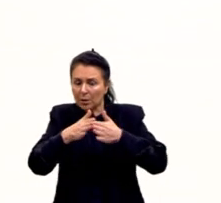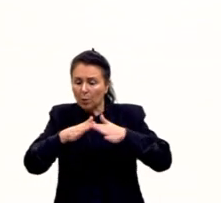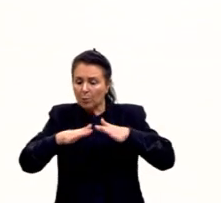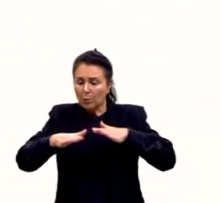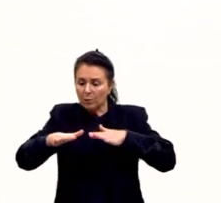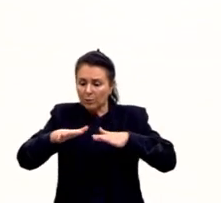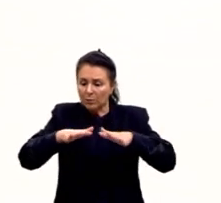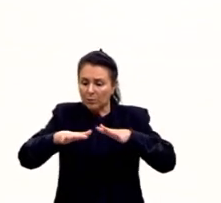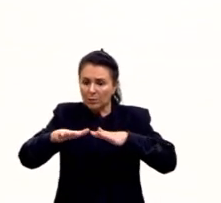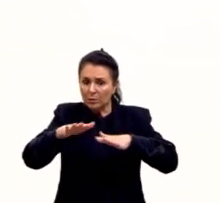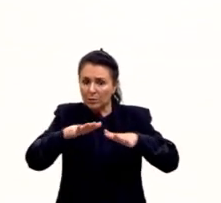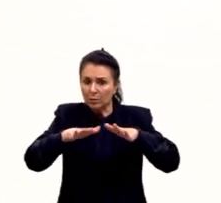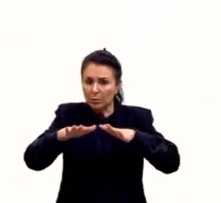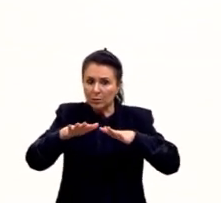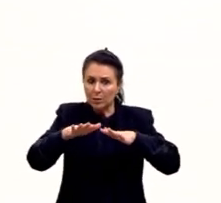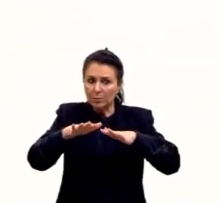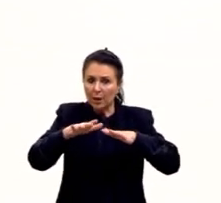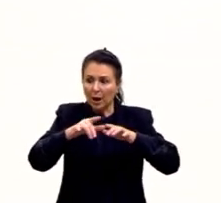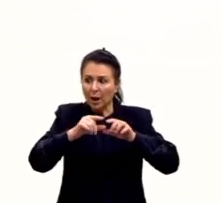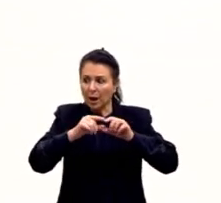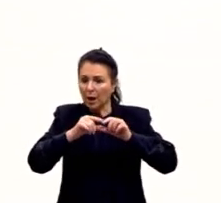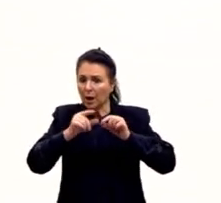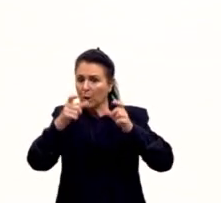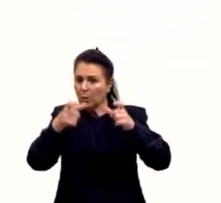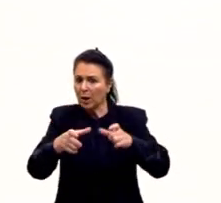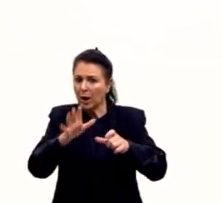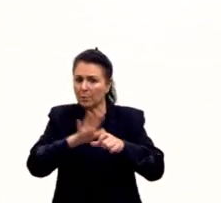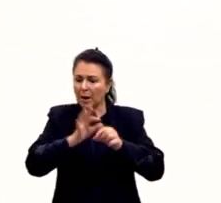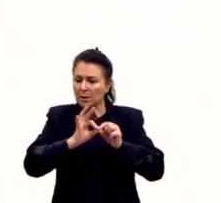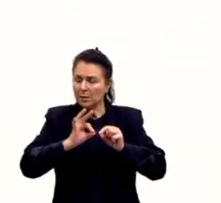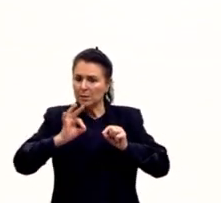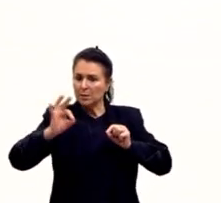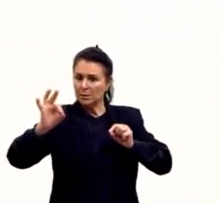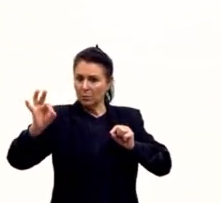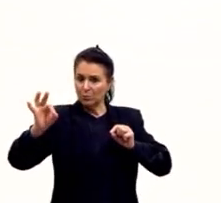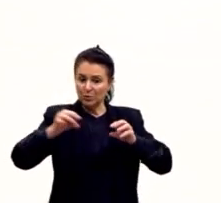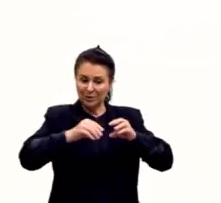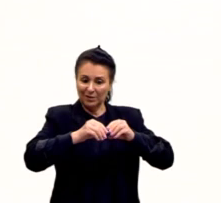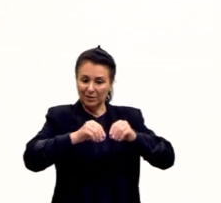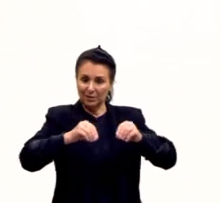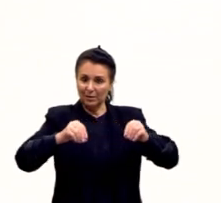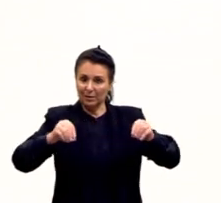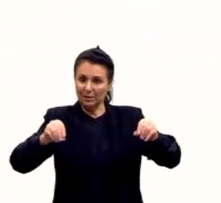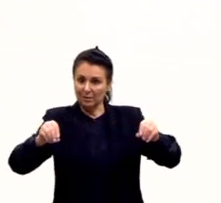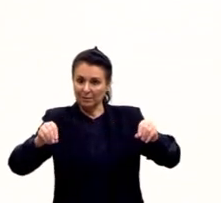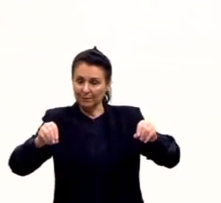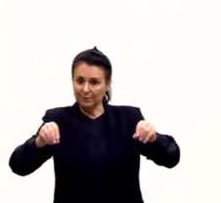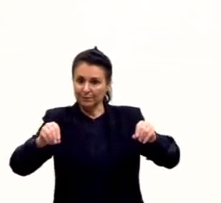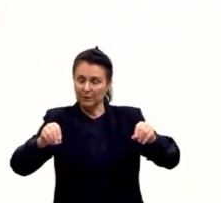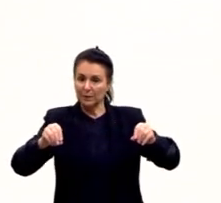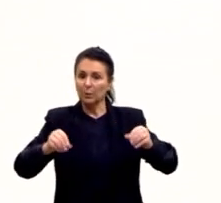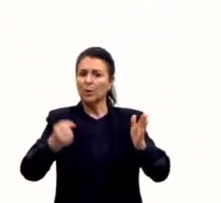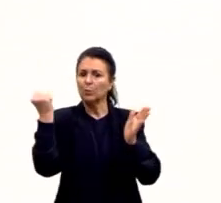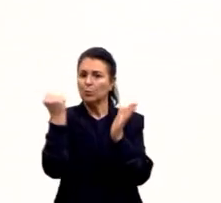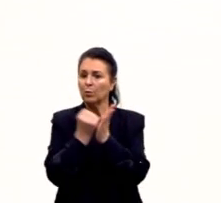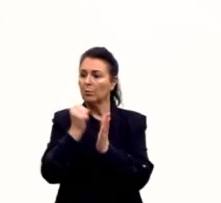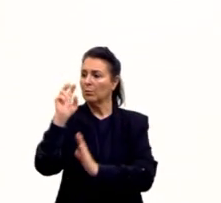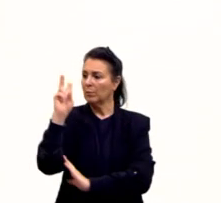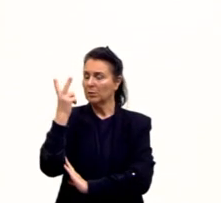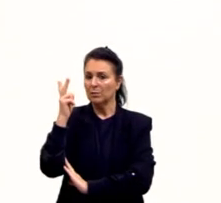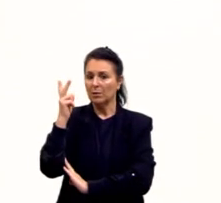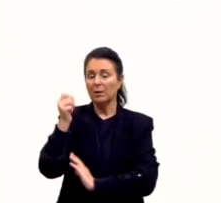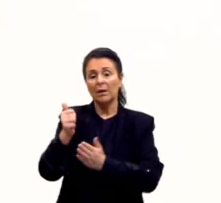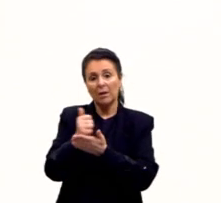pela primeira vez fora de terra firme então a gente traz aqui um acontecimento histórico para basear a nossa